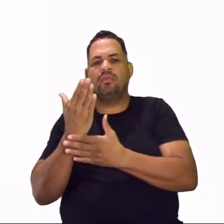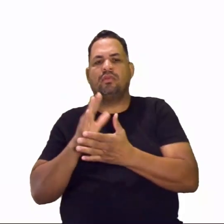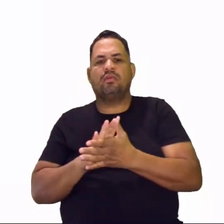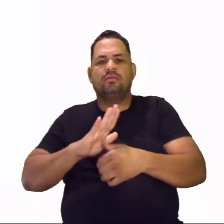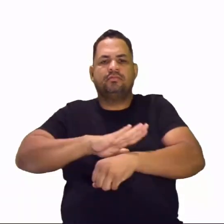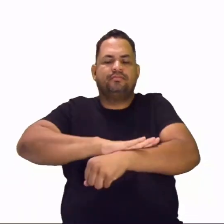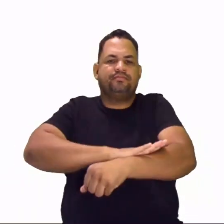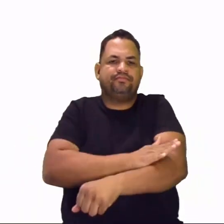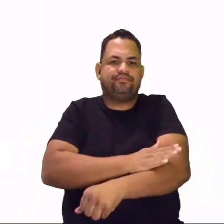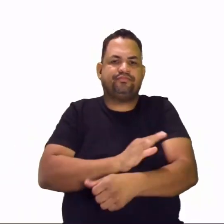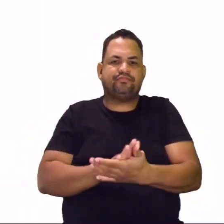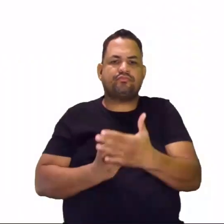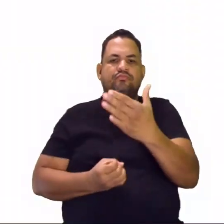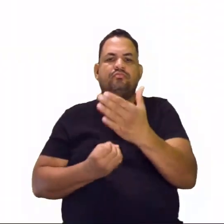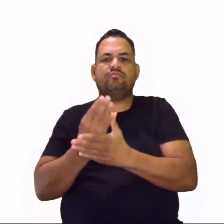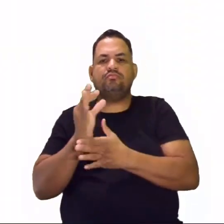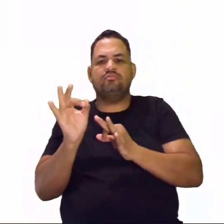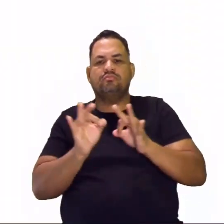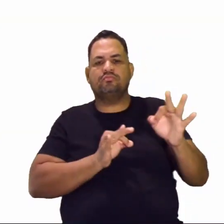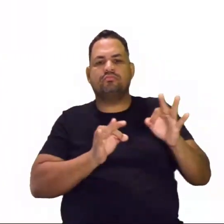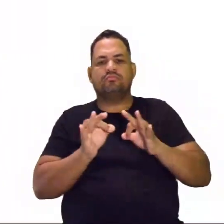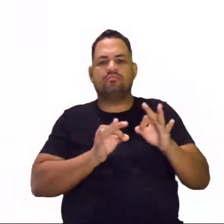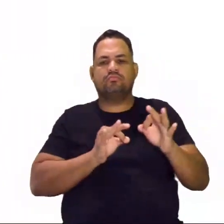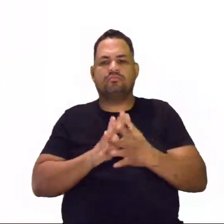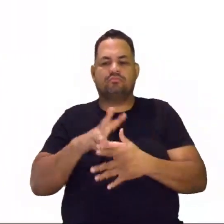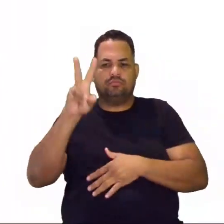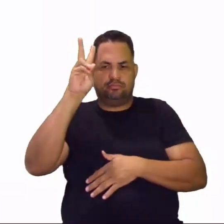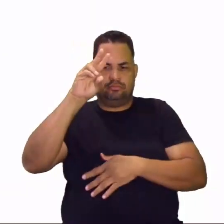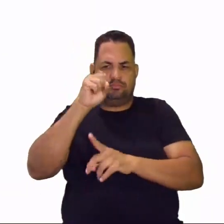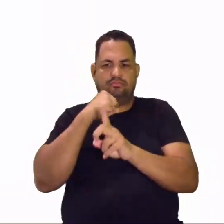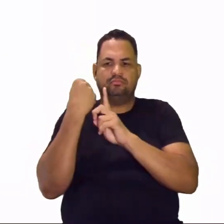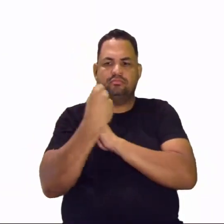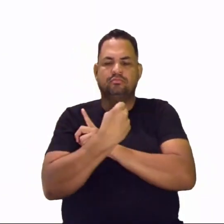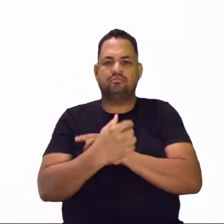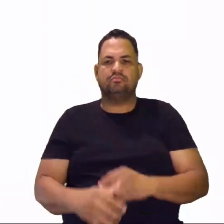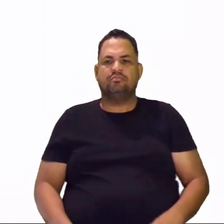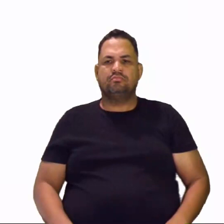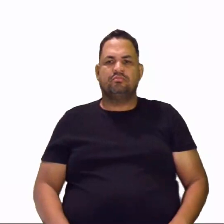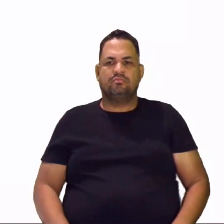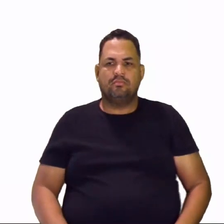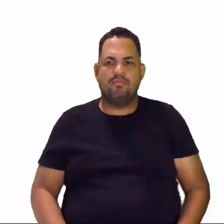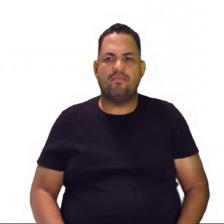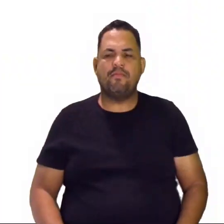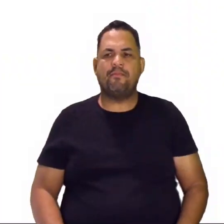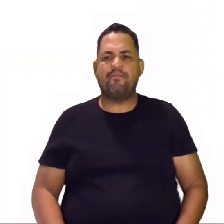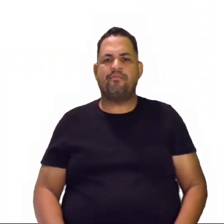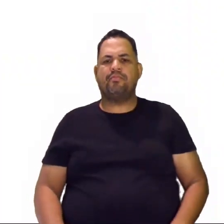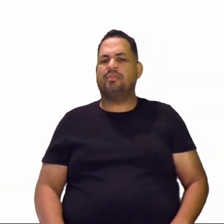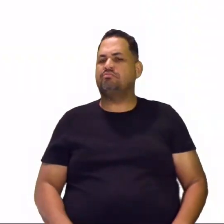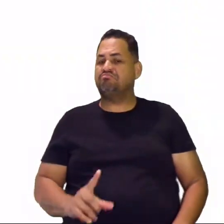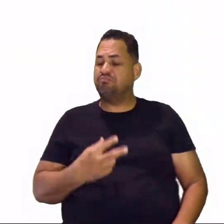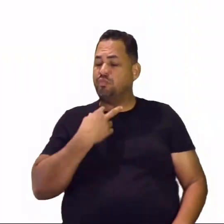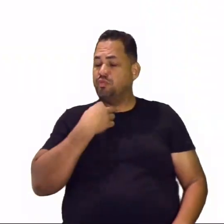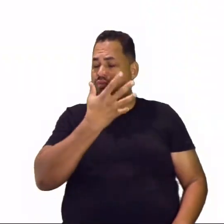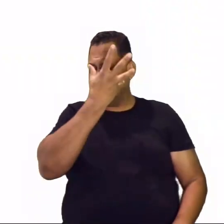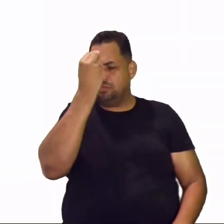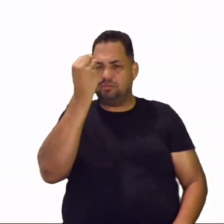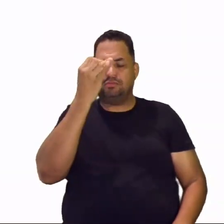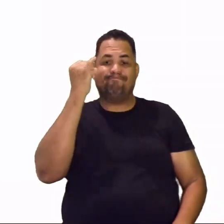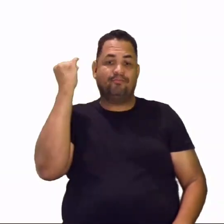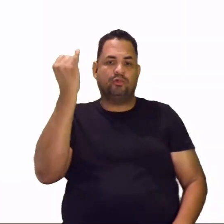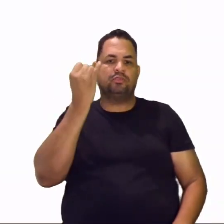o racismo, fruto de uma construção histórica e social. Então, não esqueçam disso, isso é